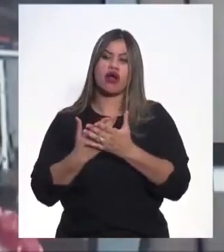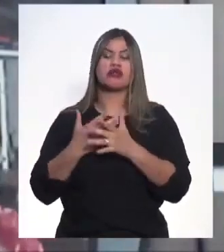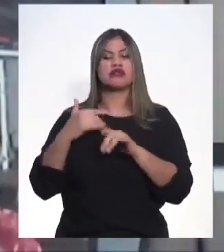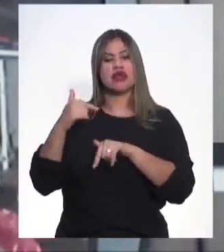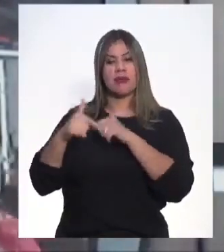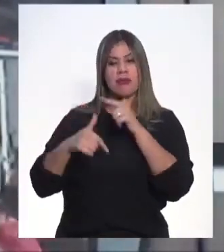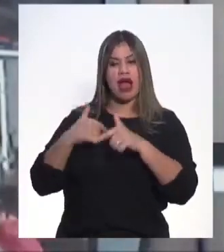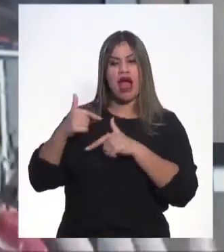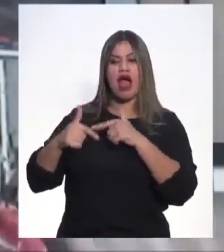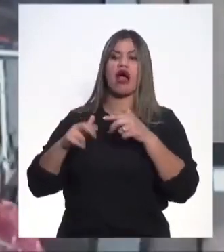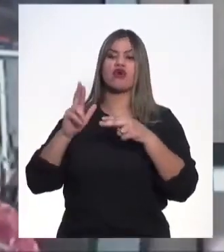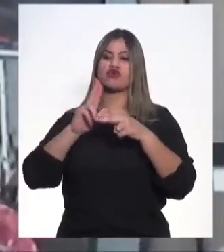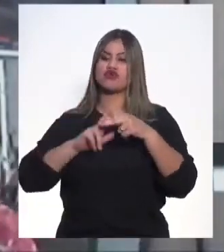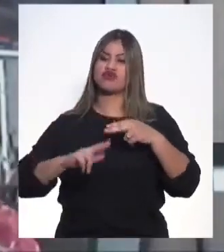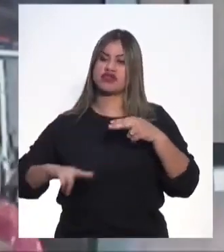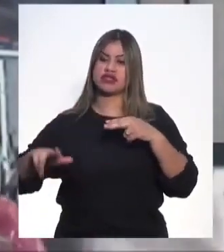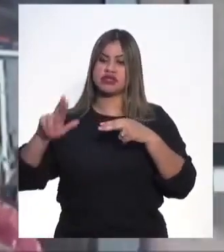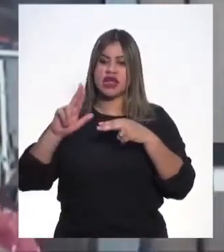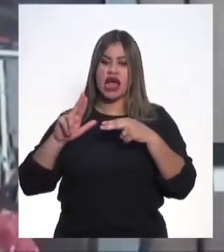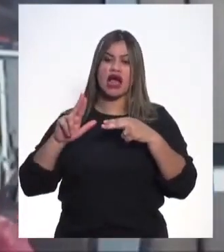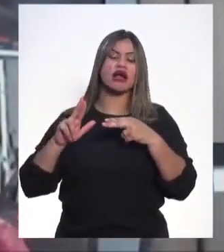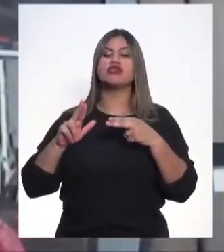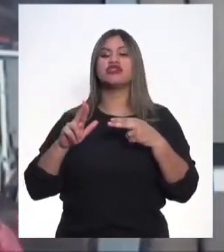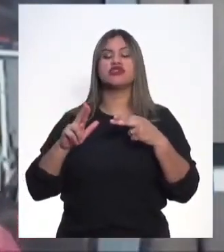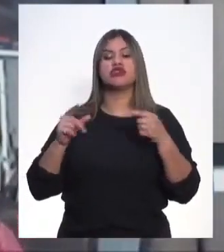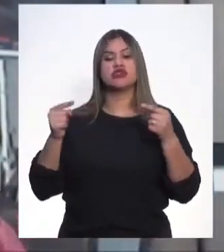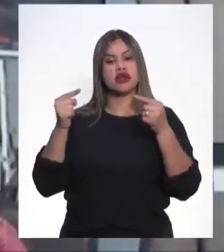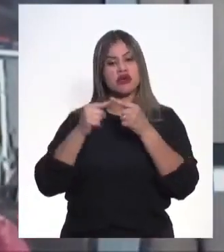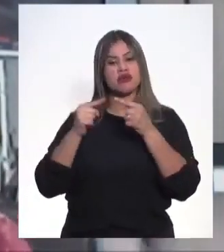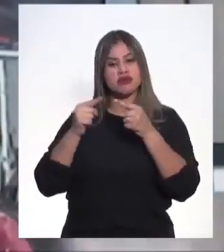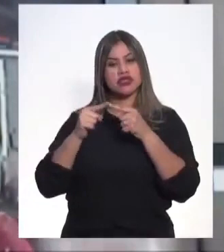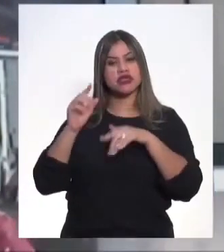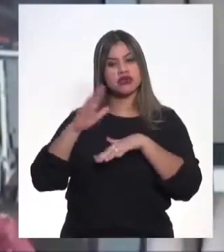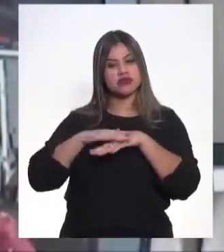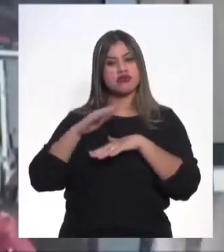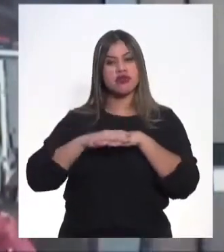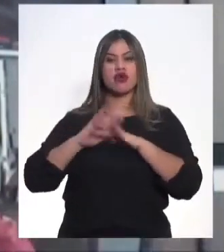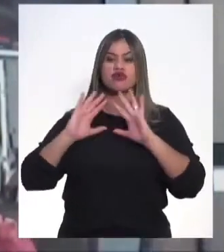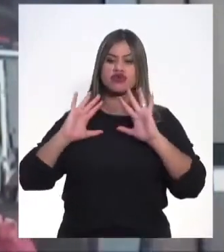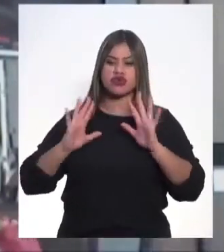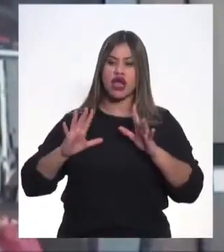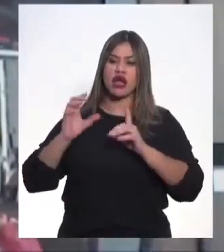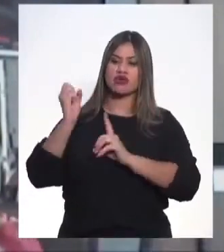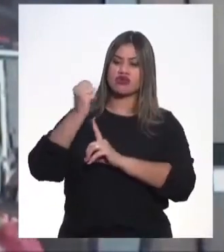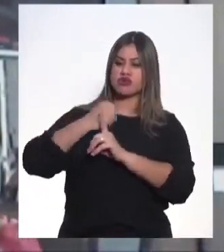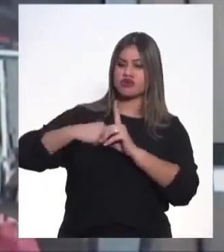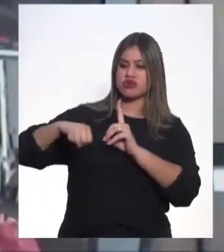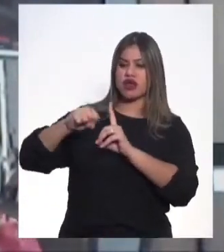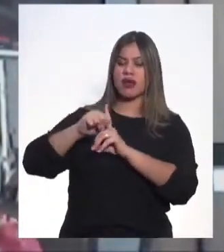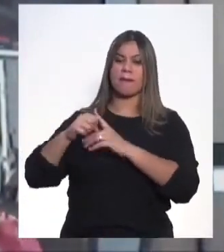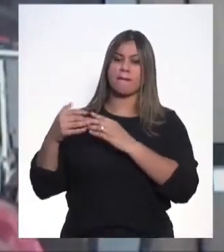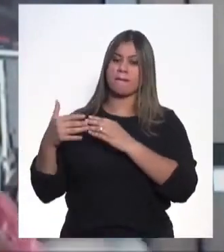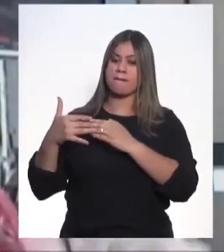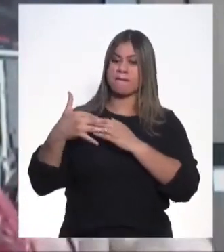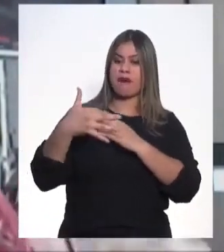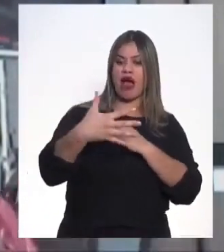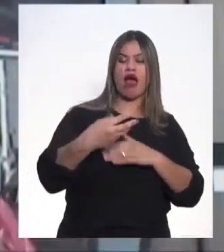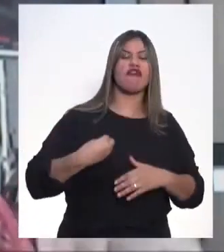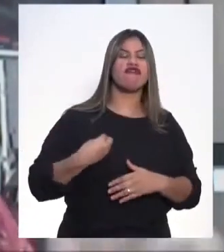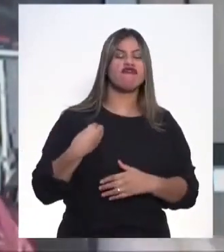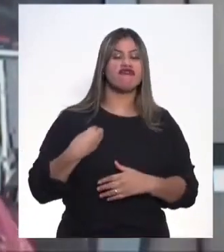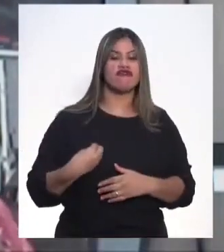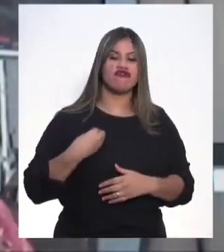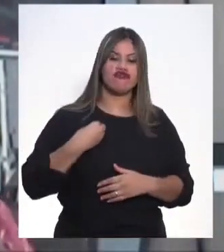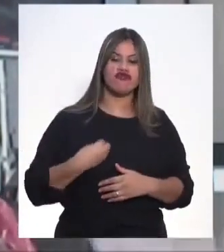na universidade, isso já está muito bem colocado, a socialização ela acontece ao longo de toda a vida.